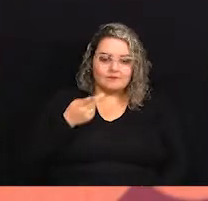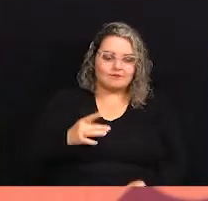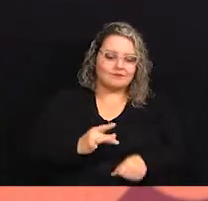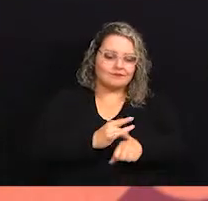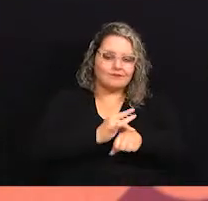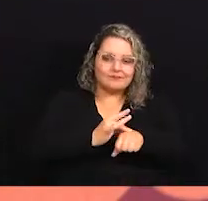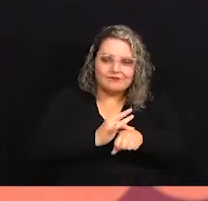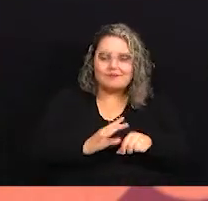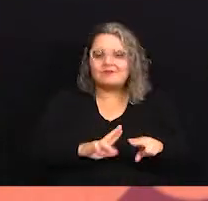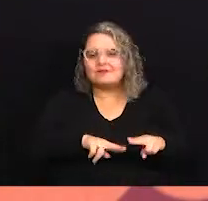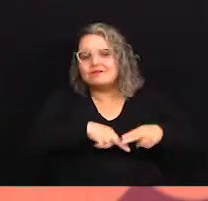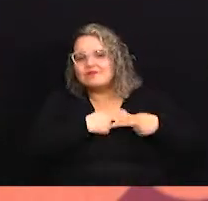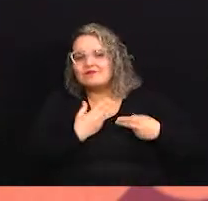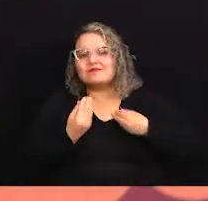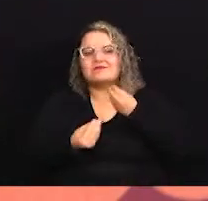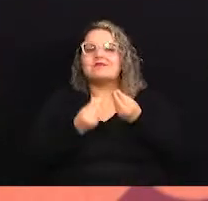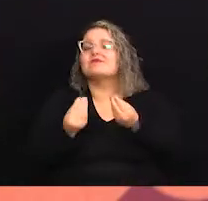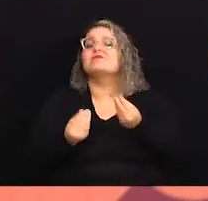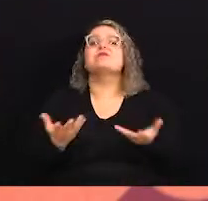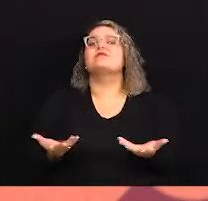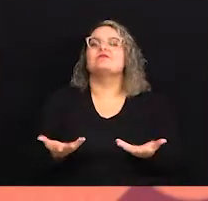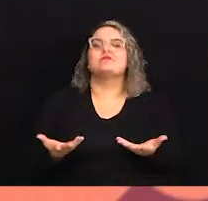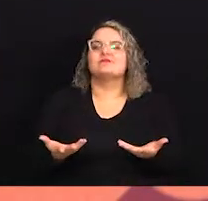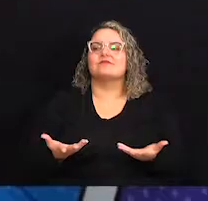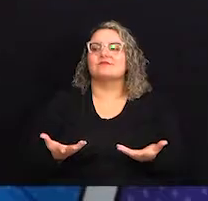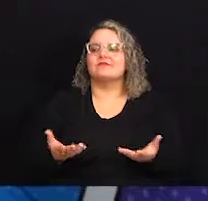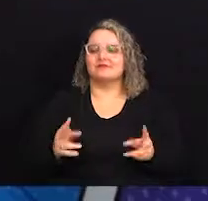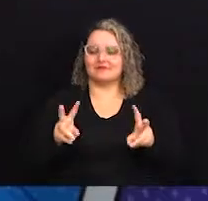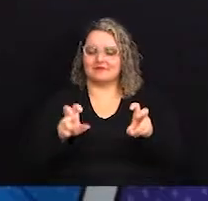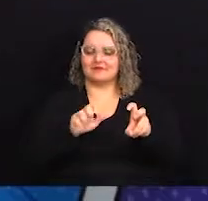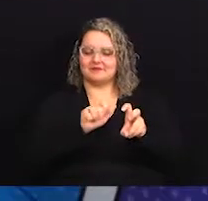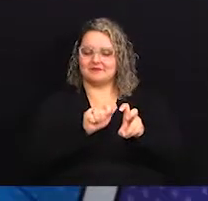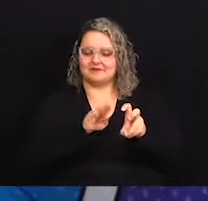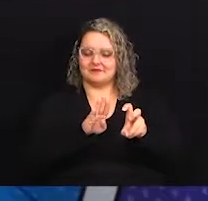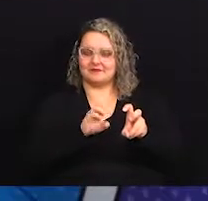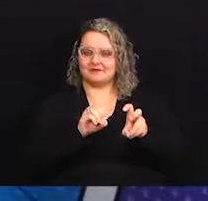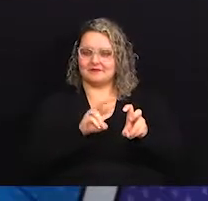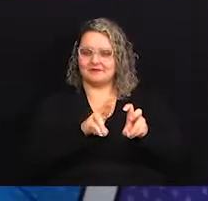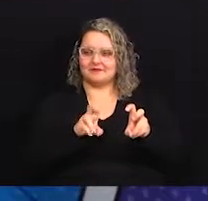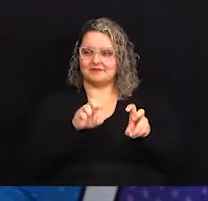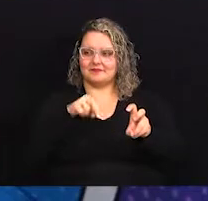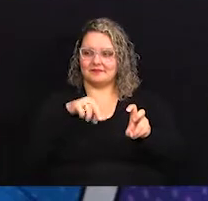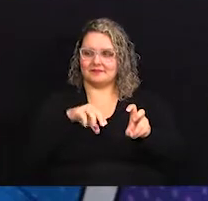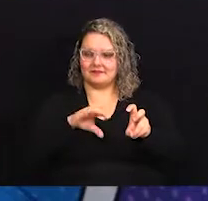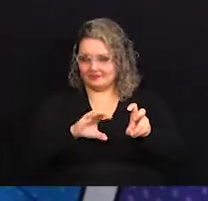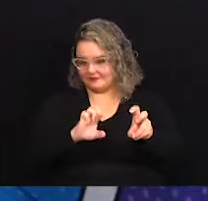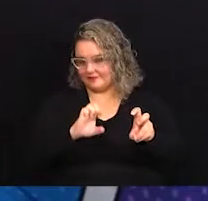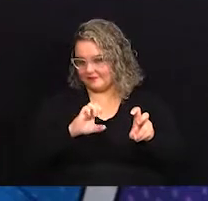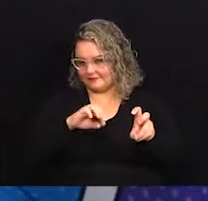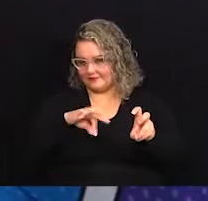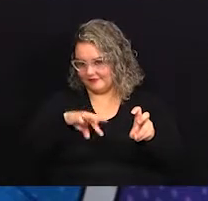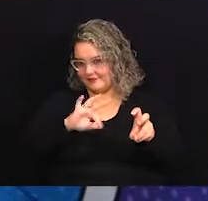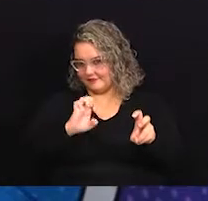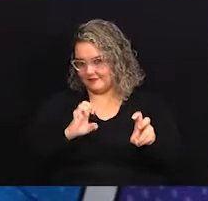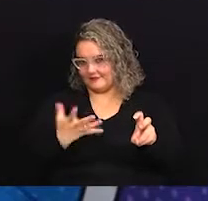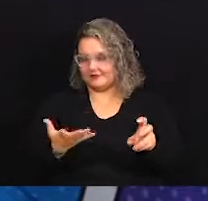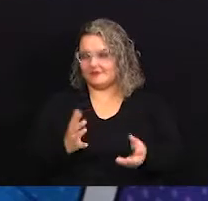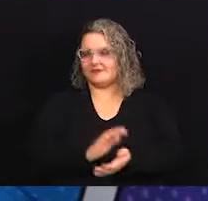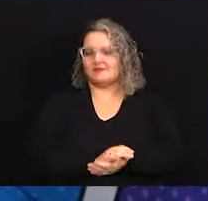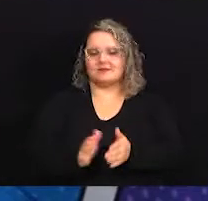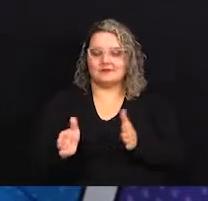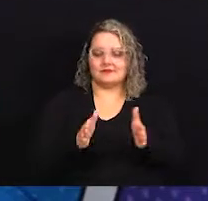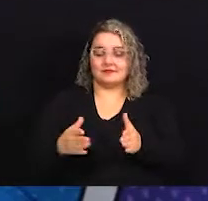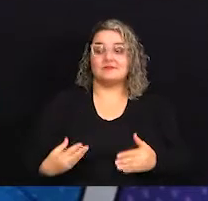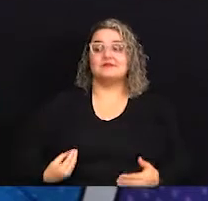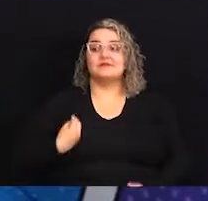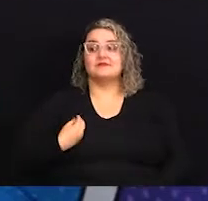de luto, né? Como é que fica esse aborrecente nessa transição, né? Nesse momento da vida?